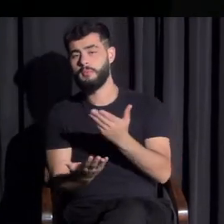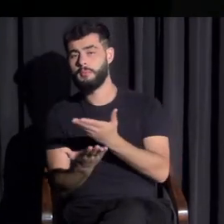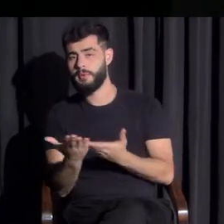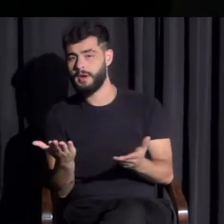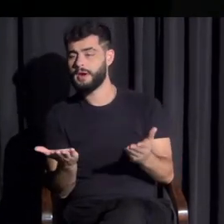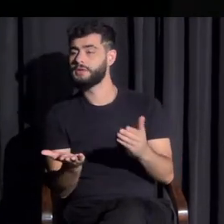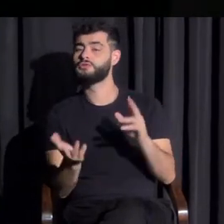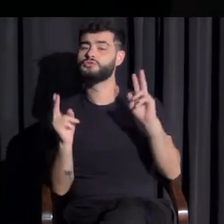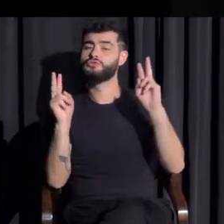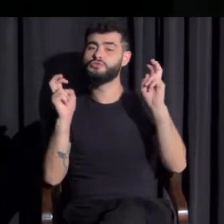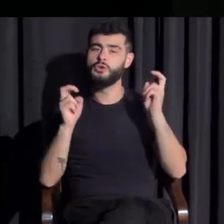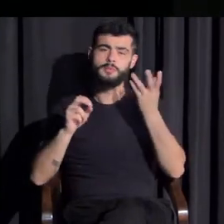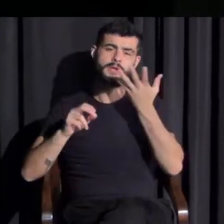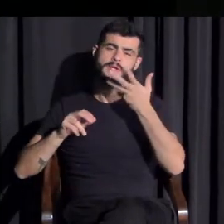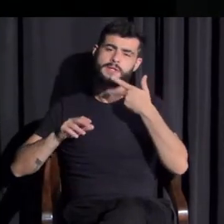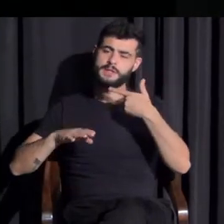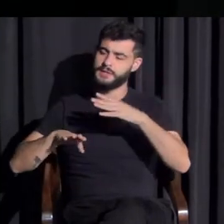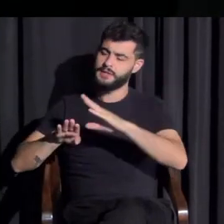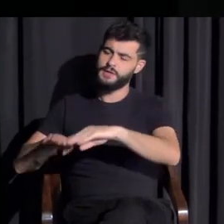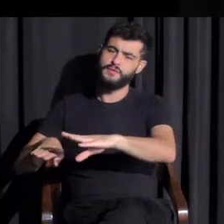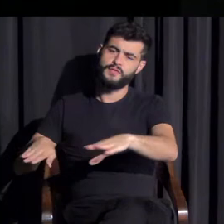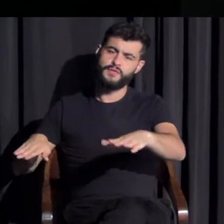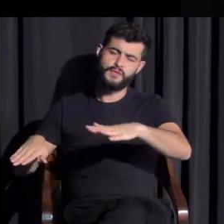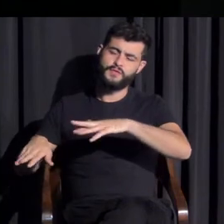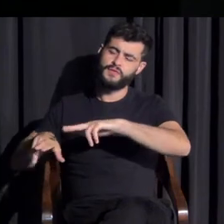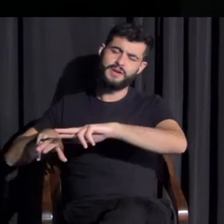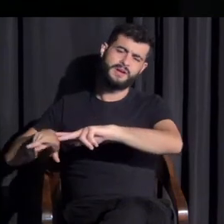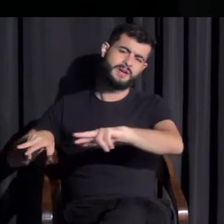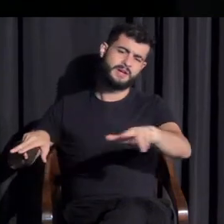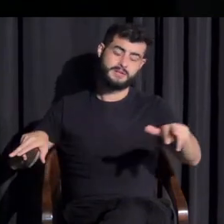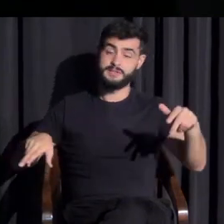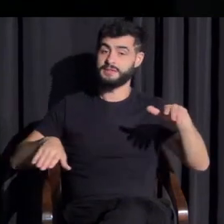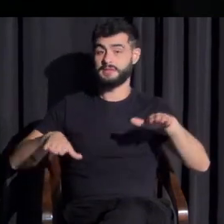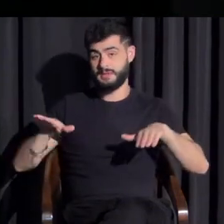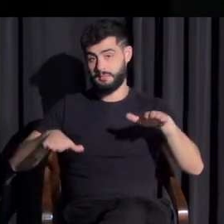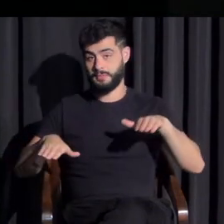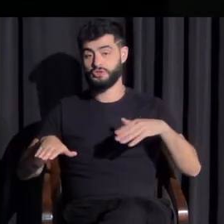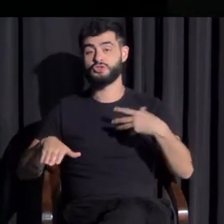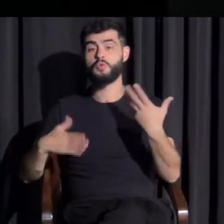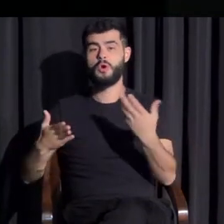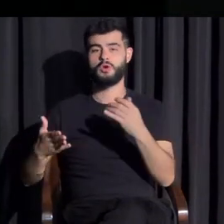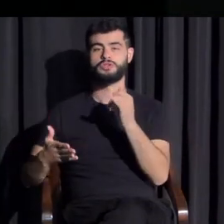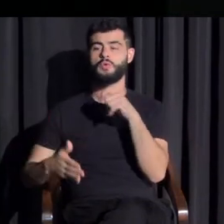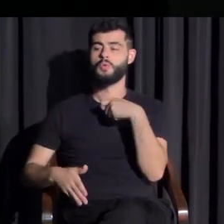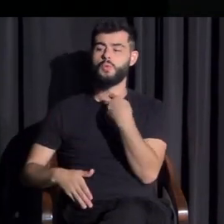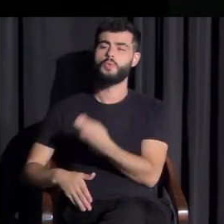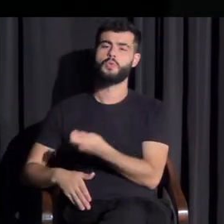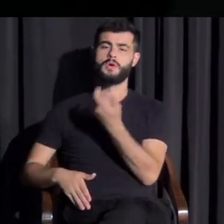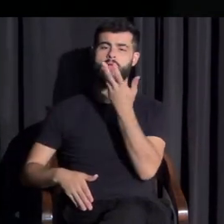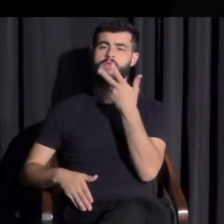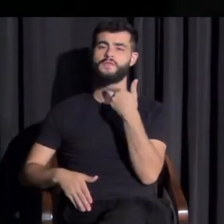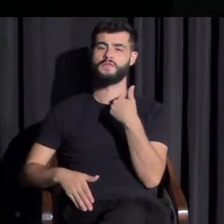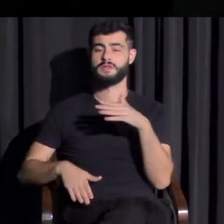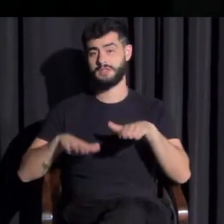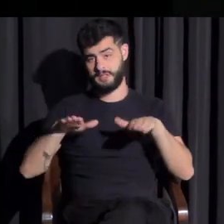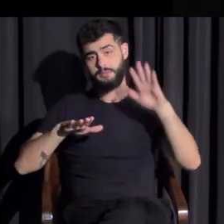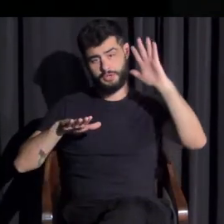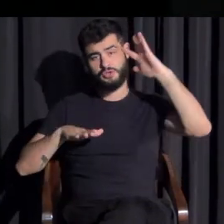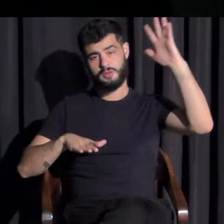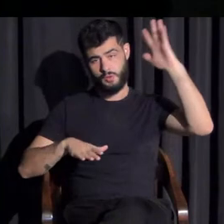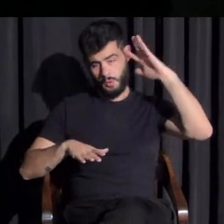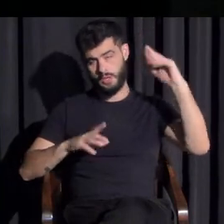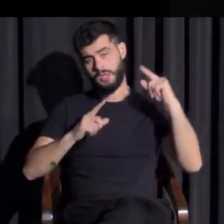infâncias, a depender das linhas teóricas que a gente assume, destacamos aqui o direito à cidade, do qual tão bem,